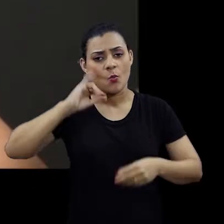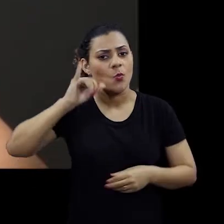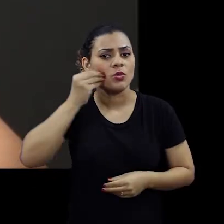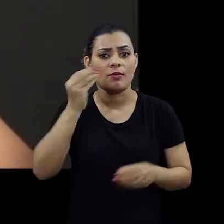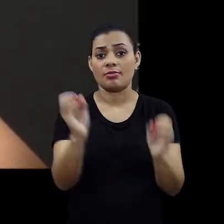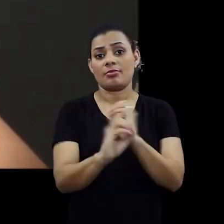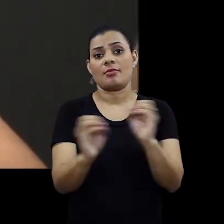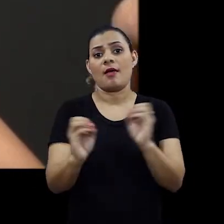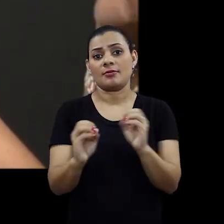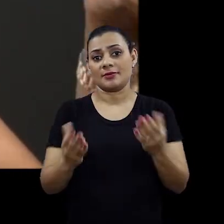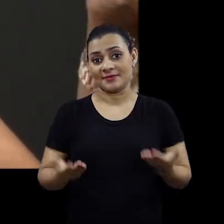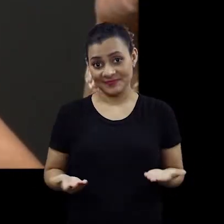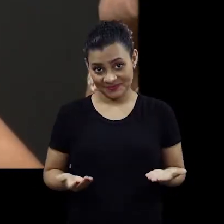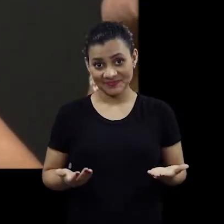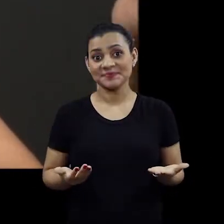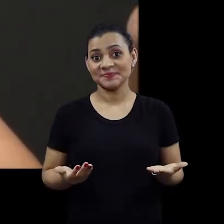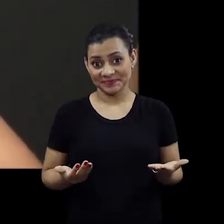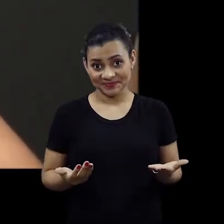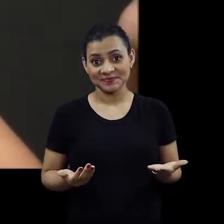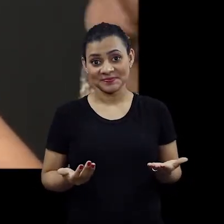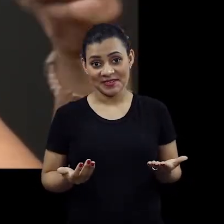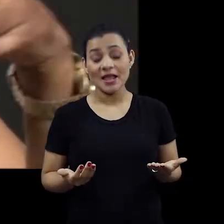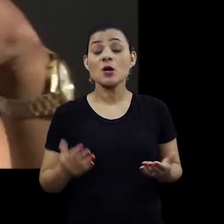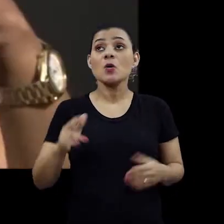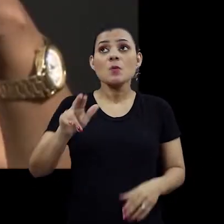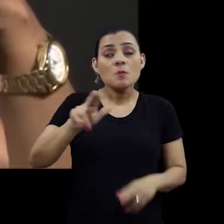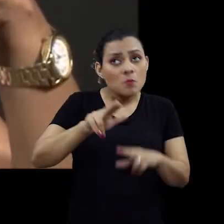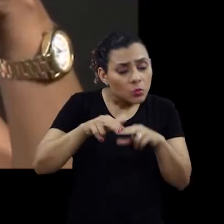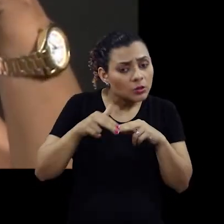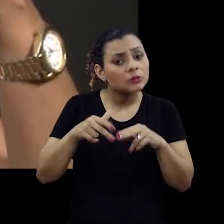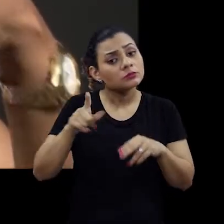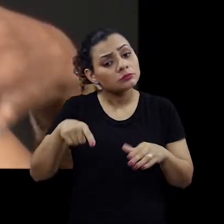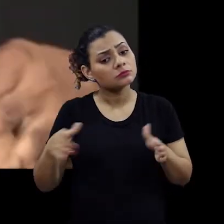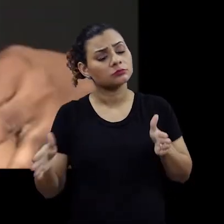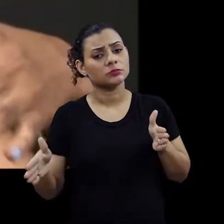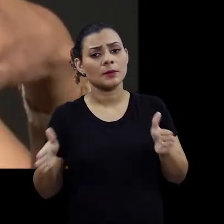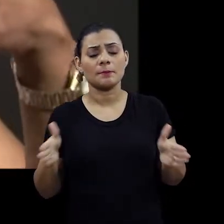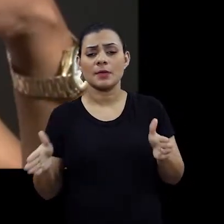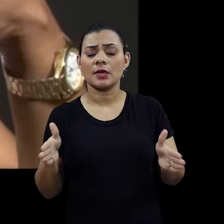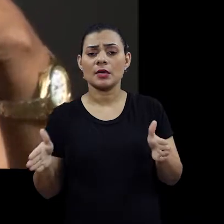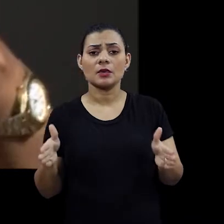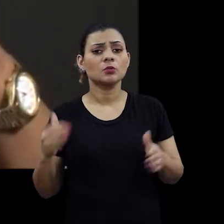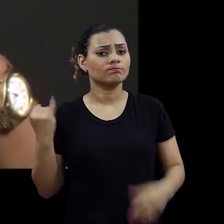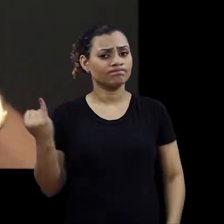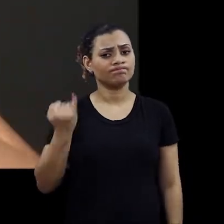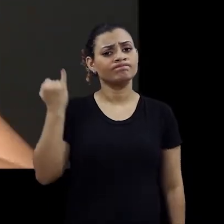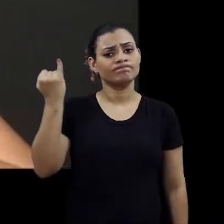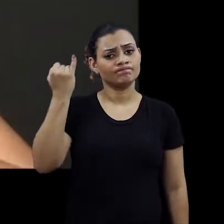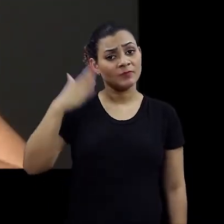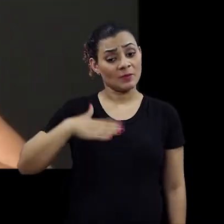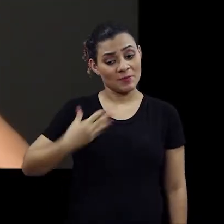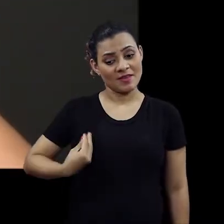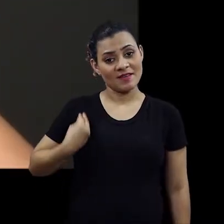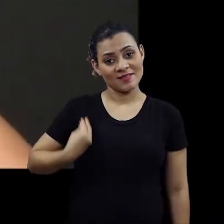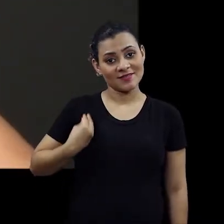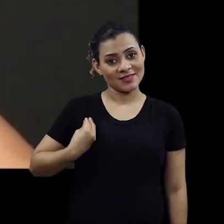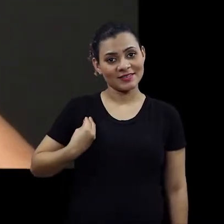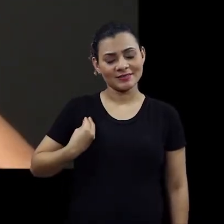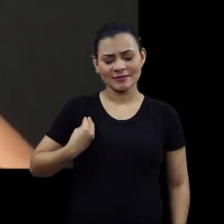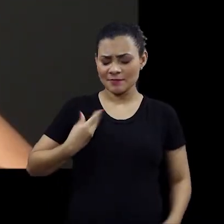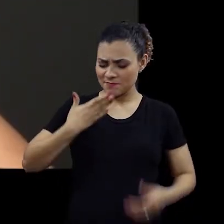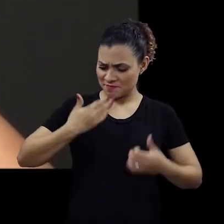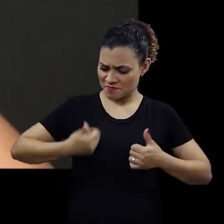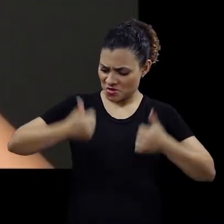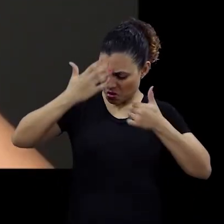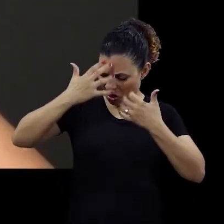fazer. Então, foi um momento bastante significativo na minha vida, que